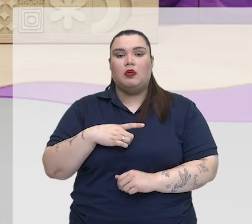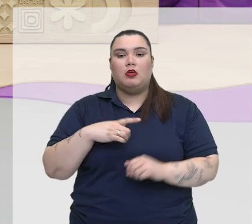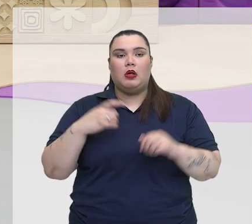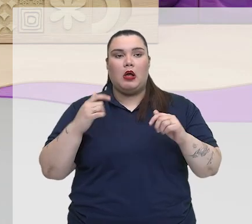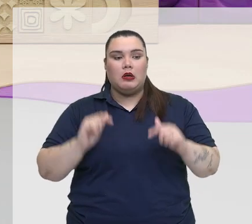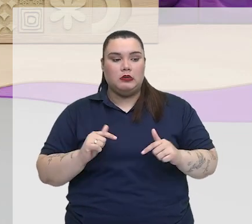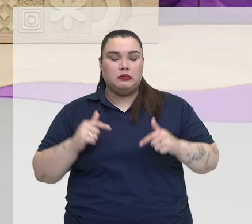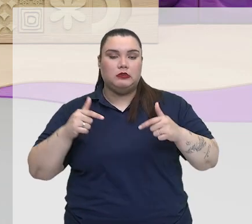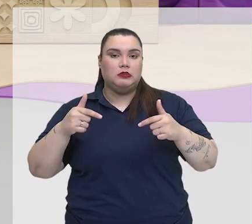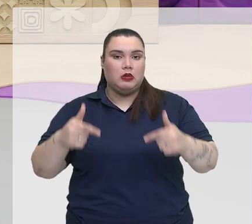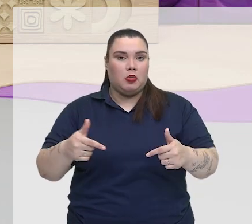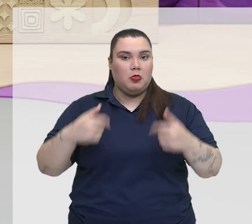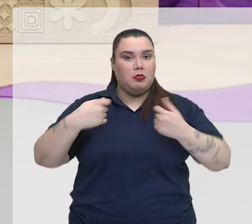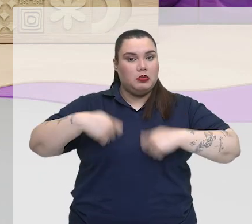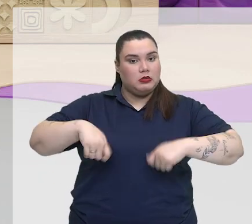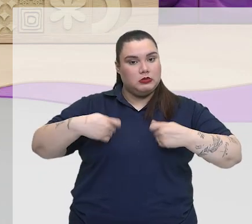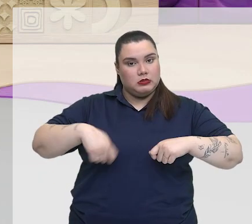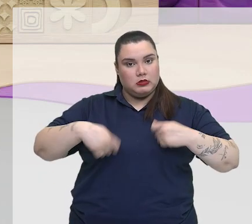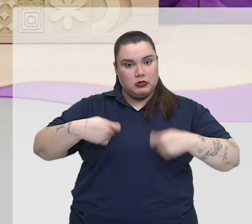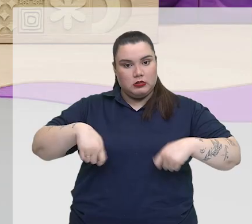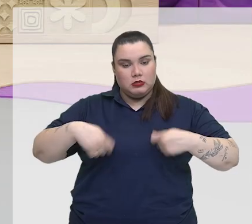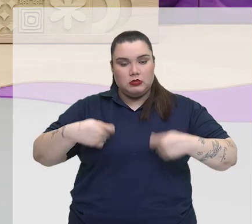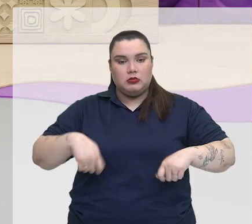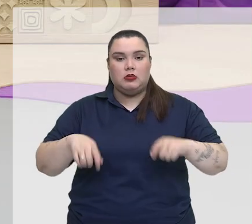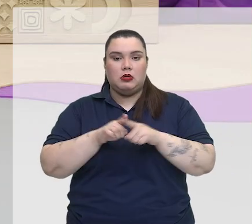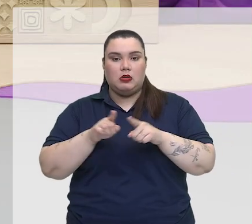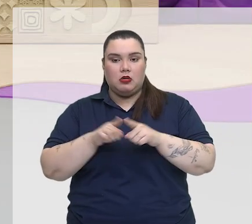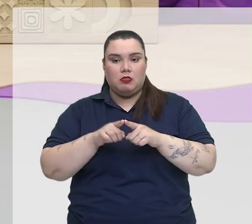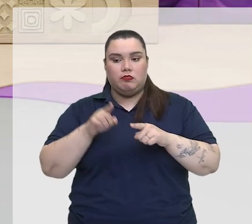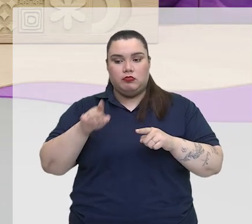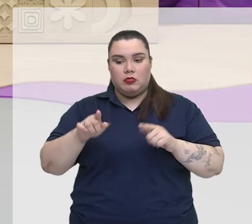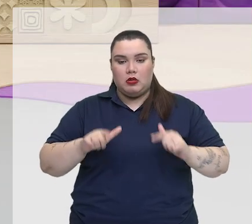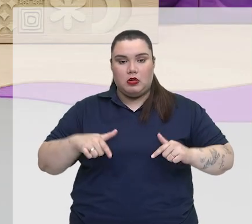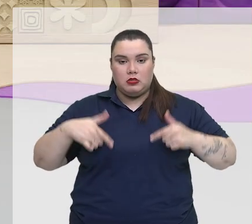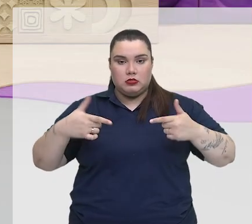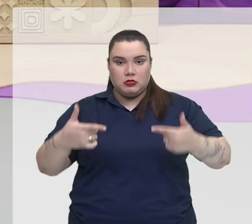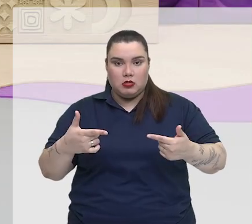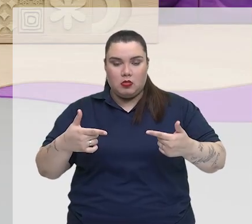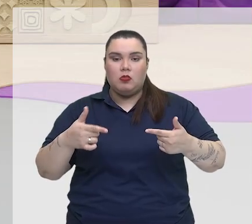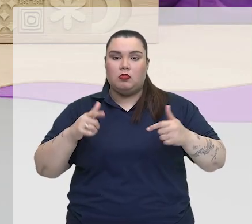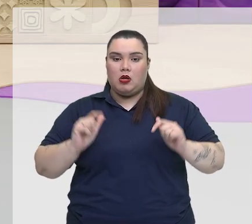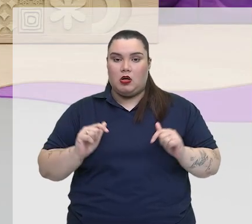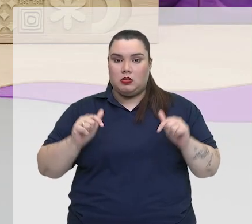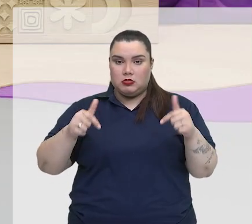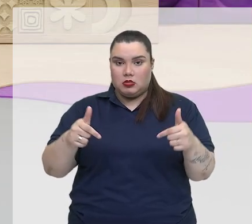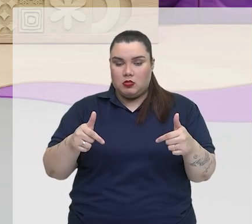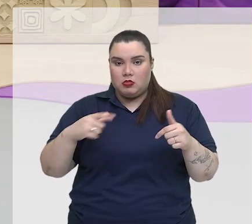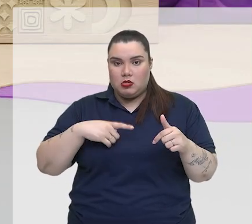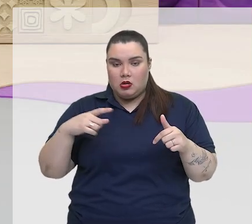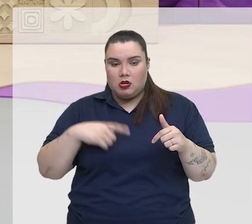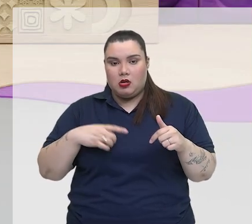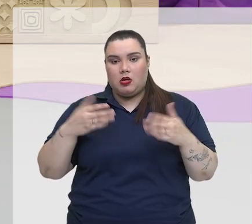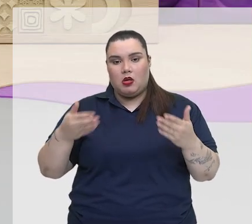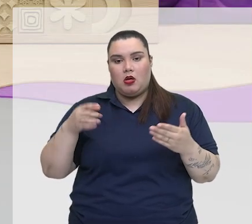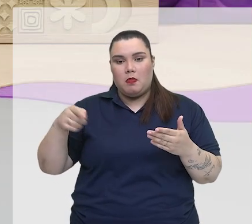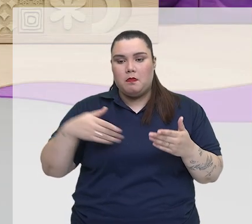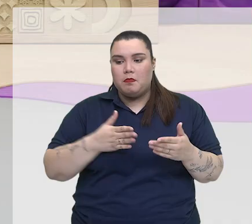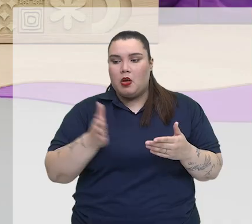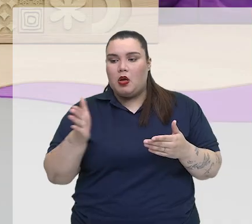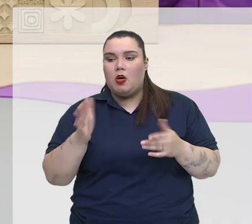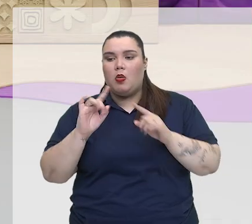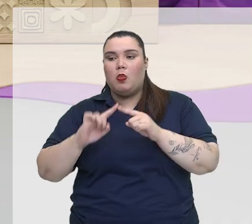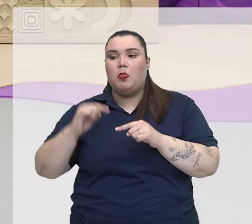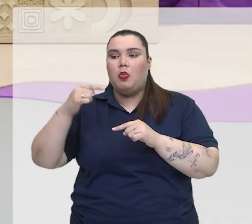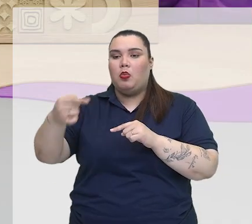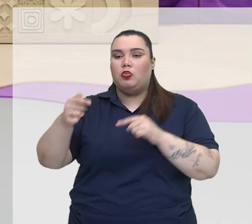determinadas tarefas e executando uma tarefa, ou seja, resolvendo uma tarefa, a seta te indica